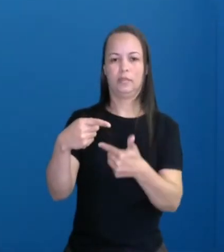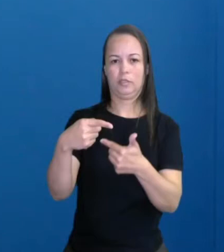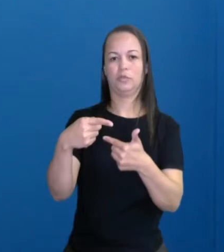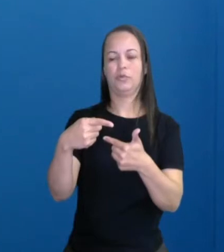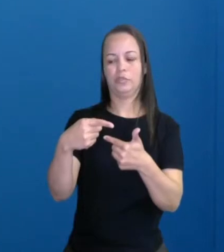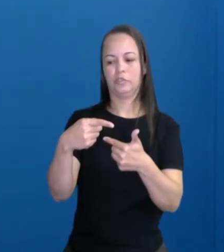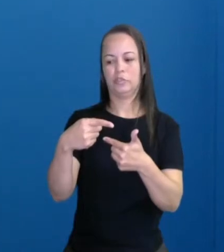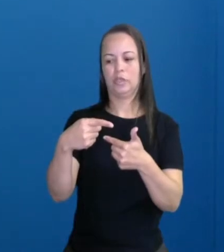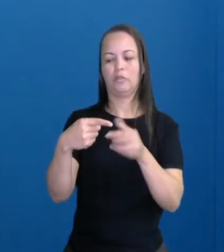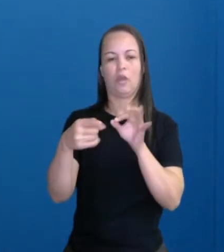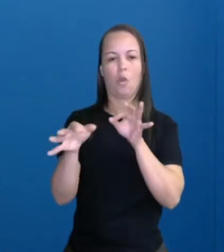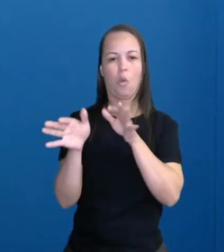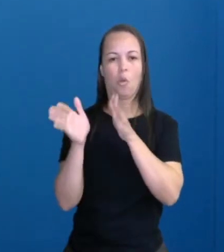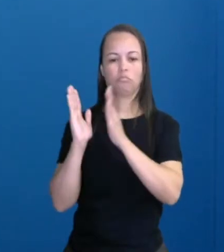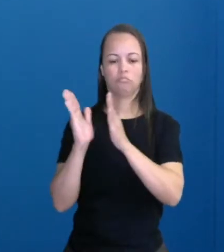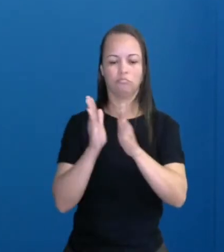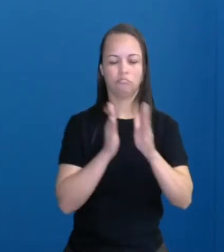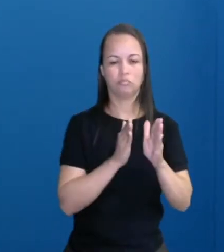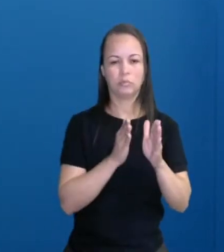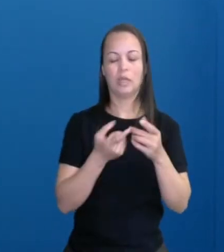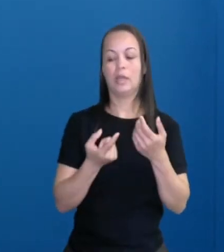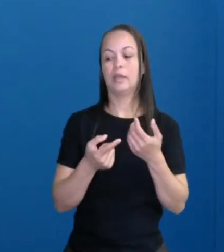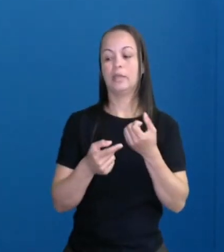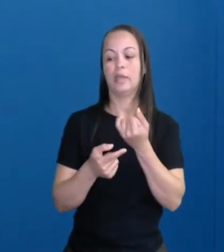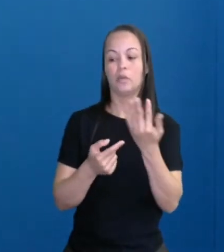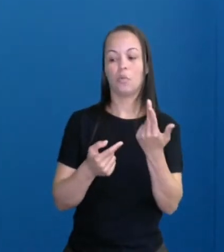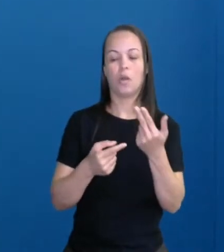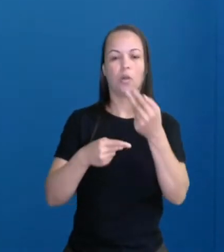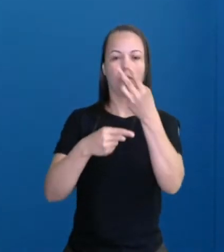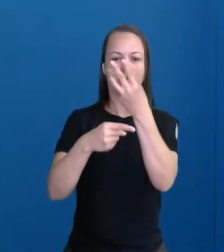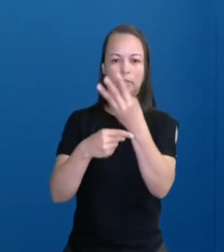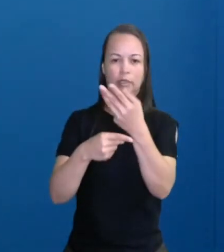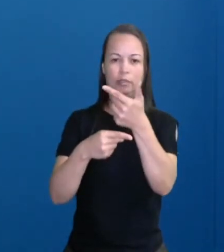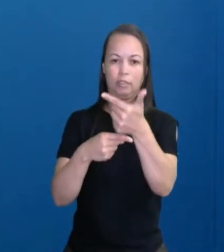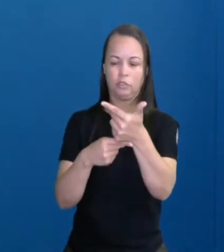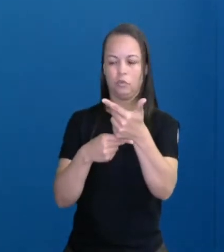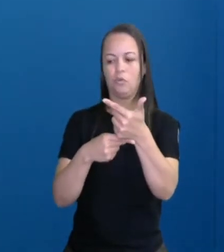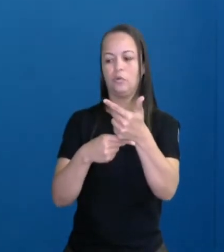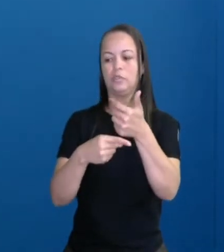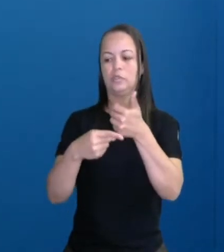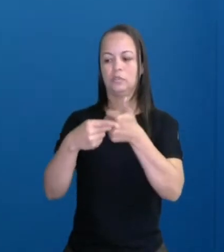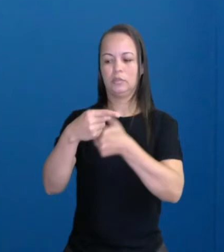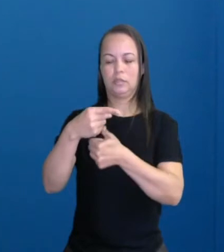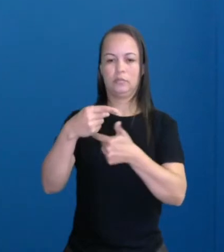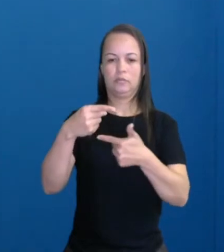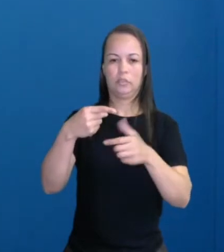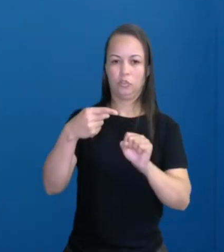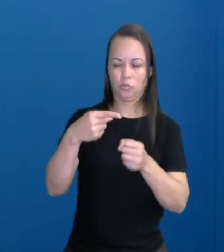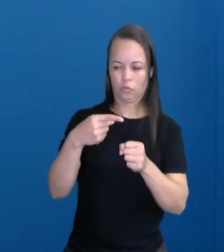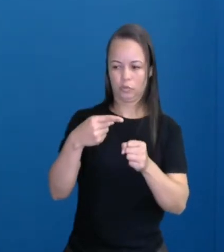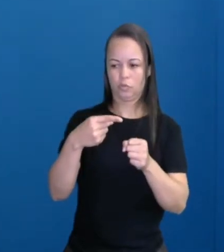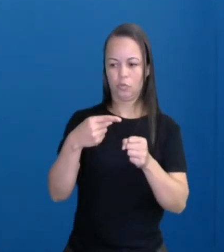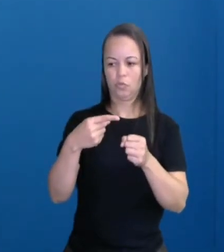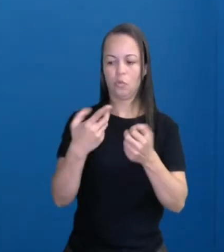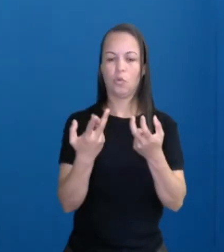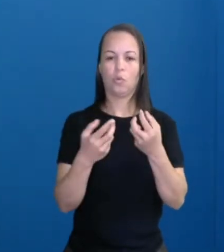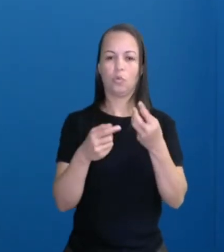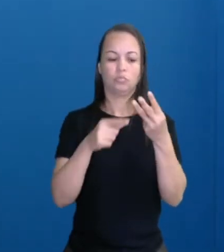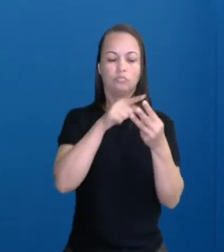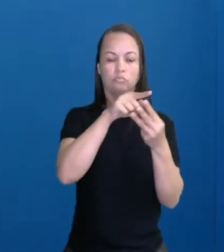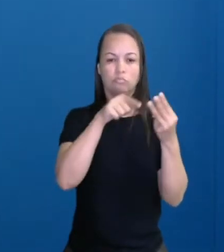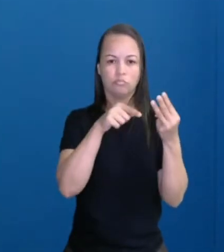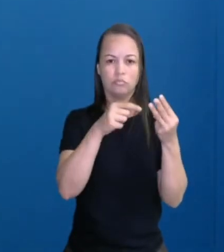gente vai colocando os números na ordem, que é igual a 32 sobre 128, tá bom? Os 3 primeiros